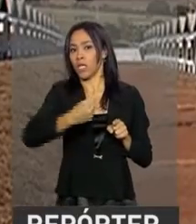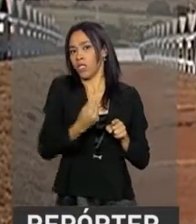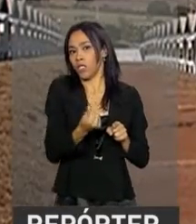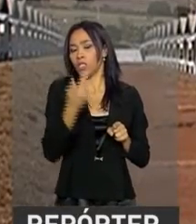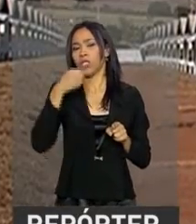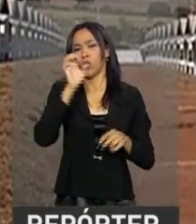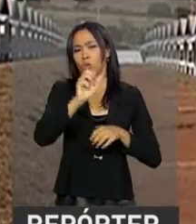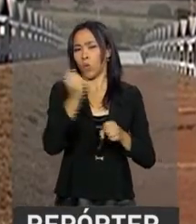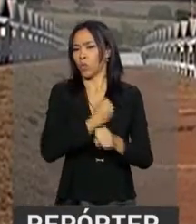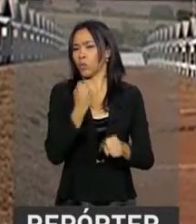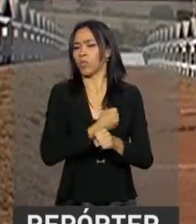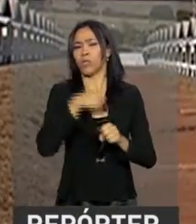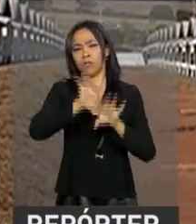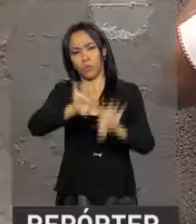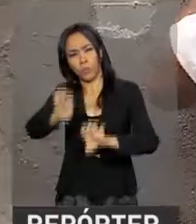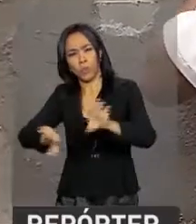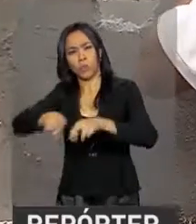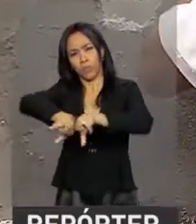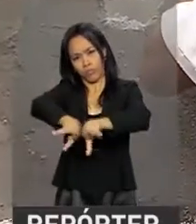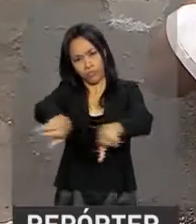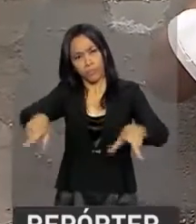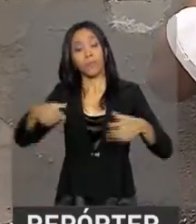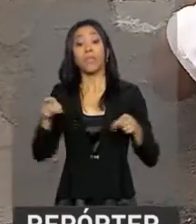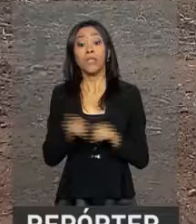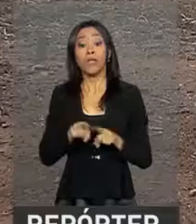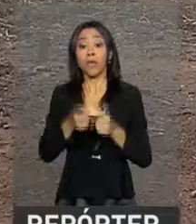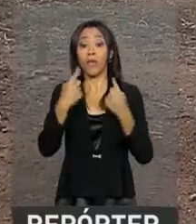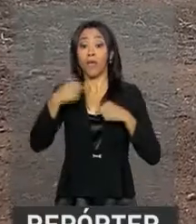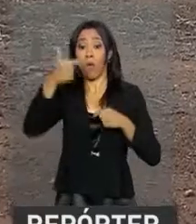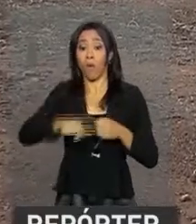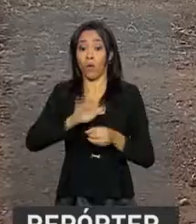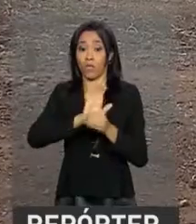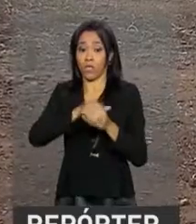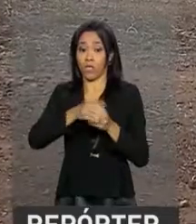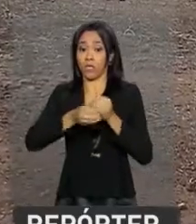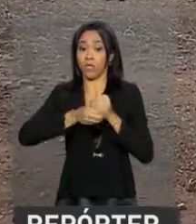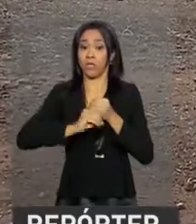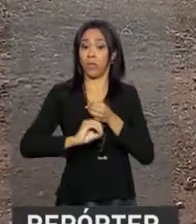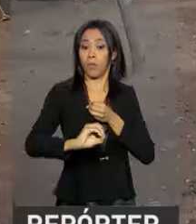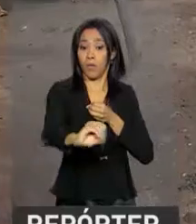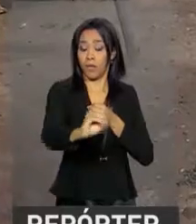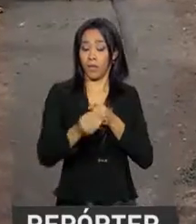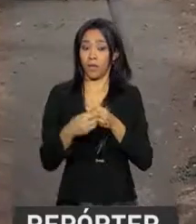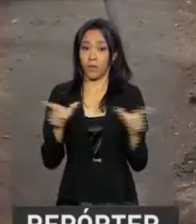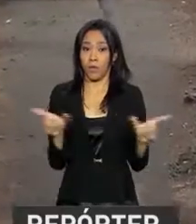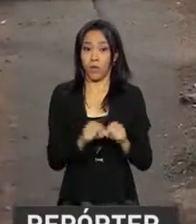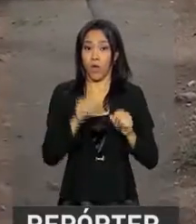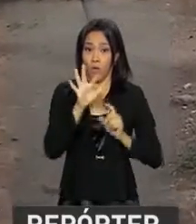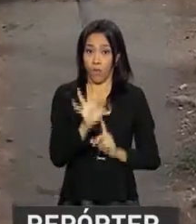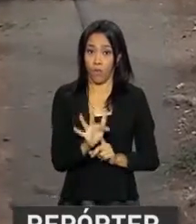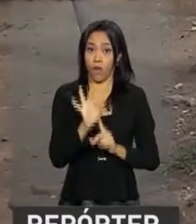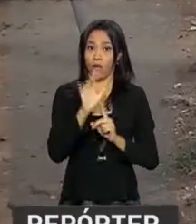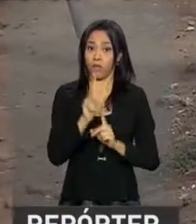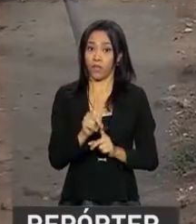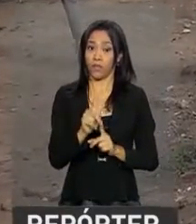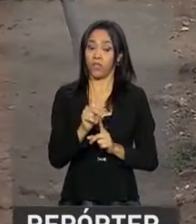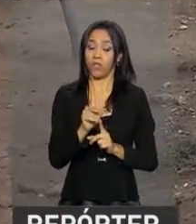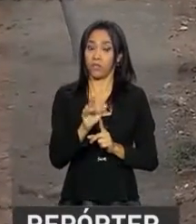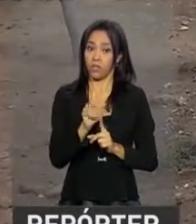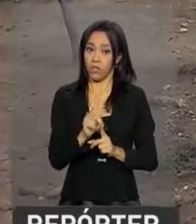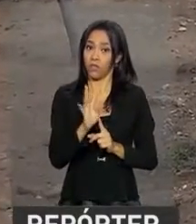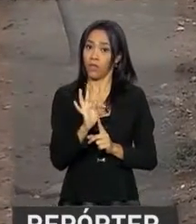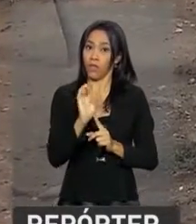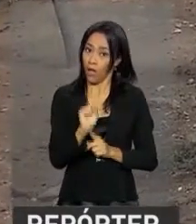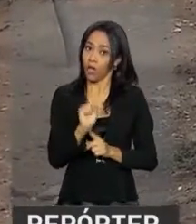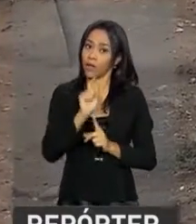empreendimentos na área de habitação e na área de saneamento o fgts é o principal é o principal fonte de financiamento então ele